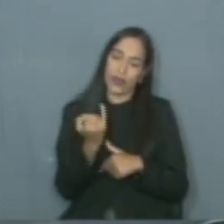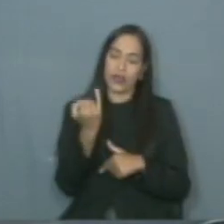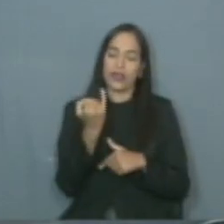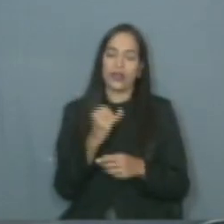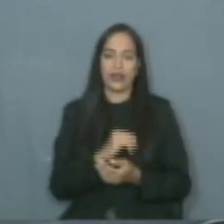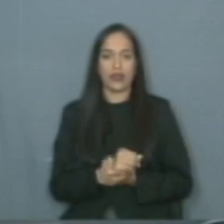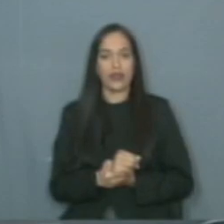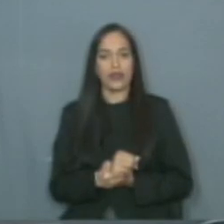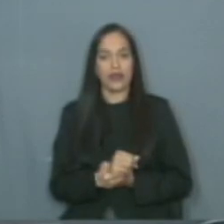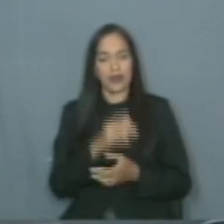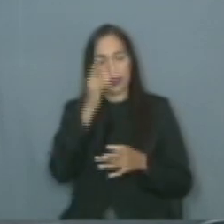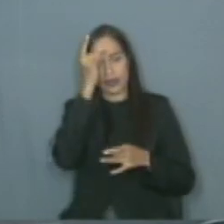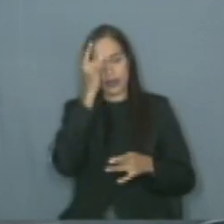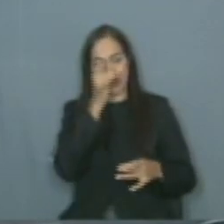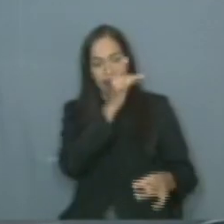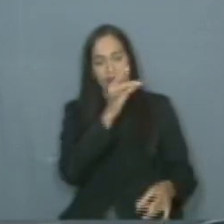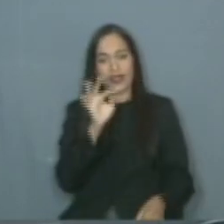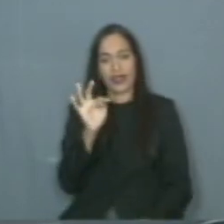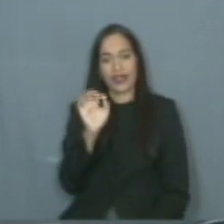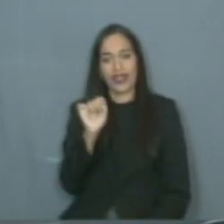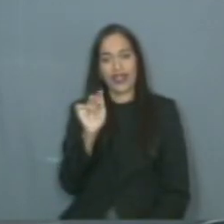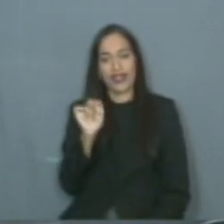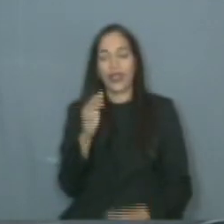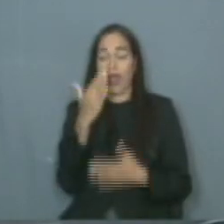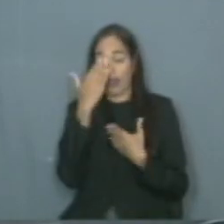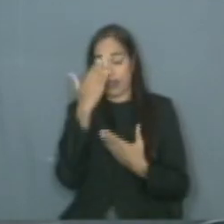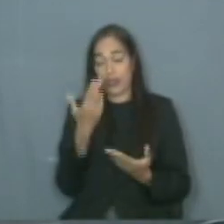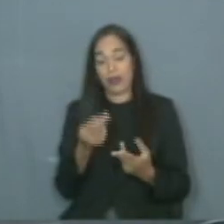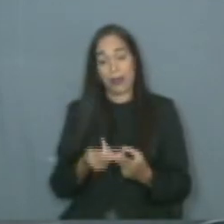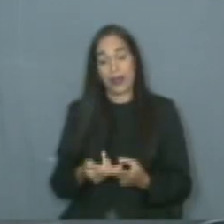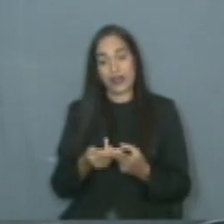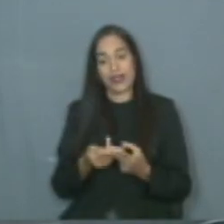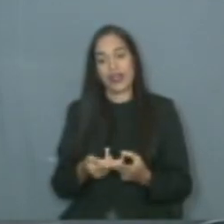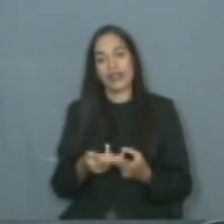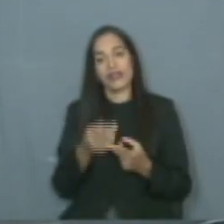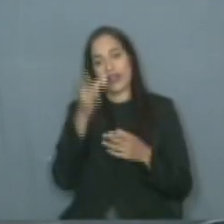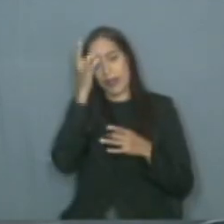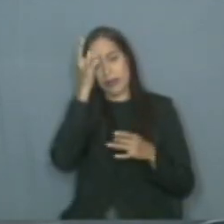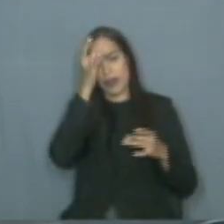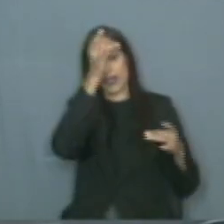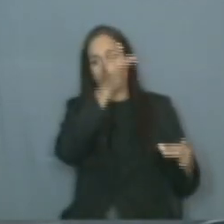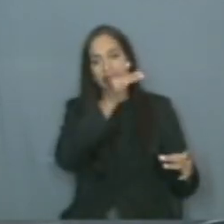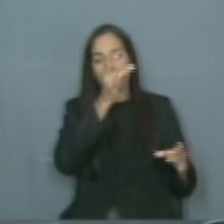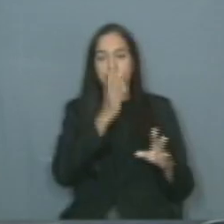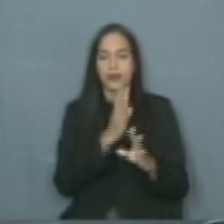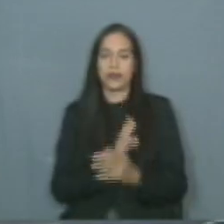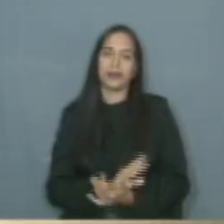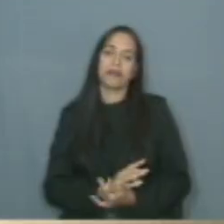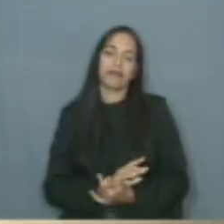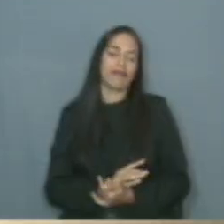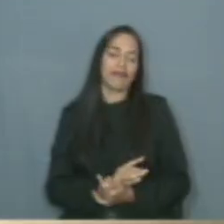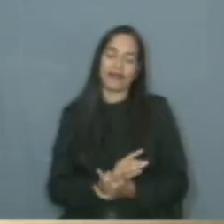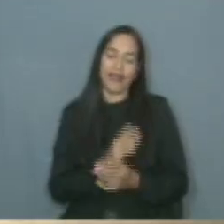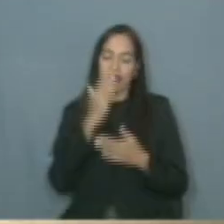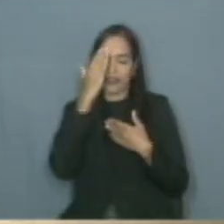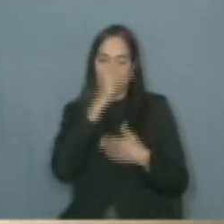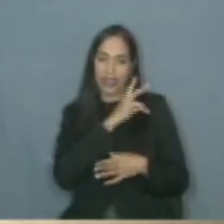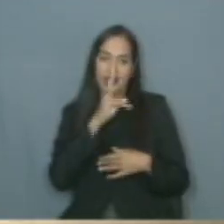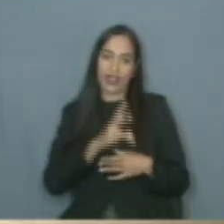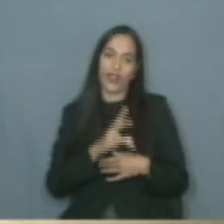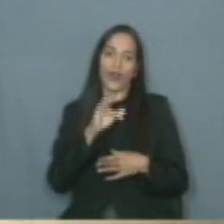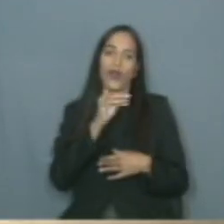fazem. Finalmente, vereador Tadeu, agradeço a paciência de Vossa Excelência. Ouço agora com muito carinho a sua parte. Que é isso, vereador Ivan. Agradeço a